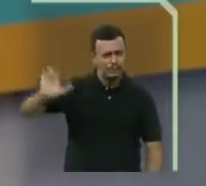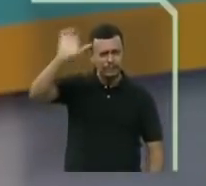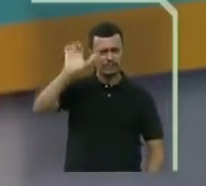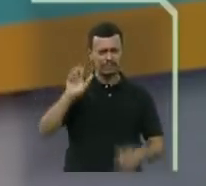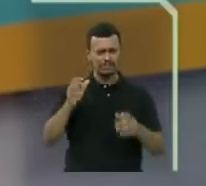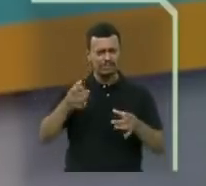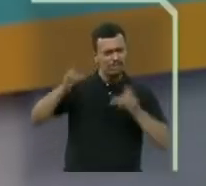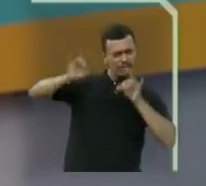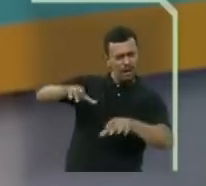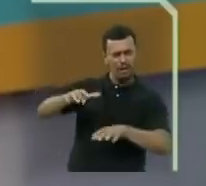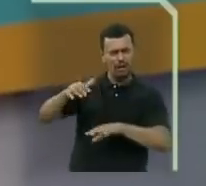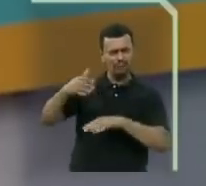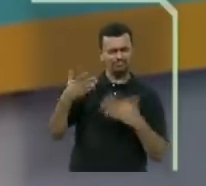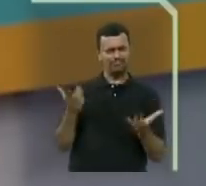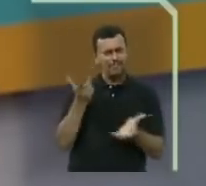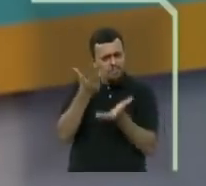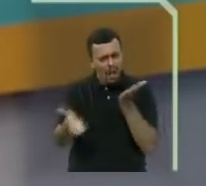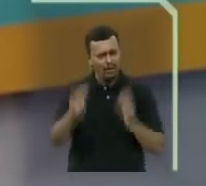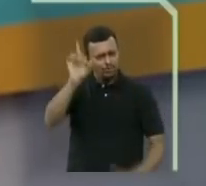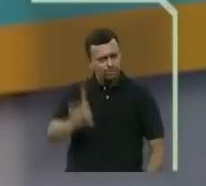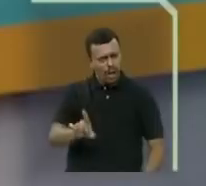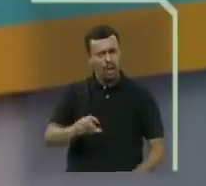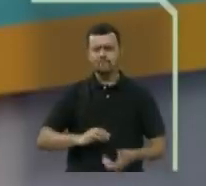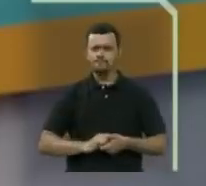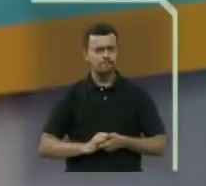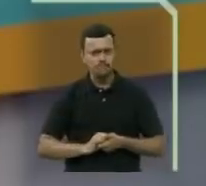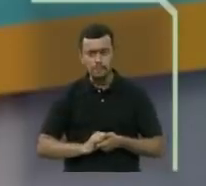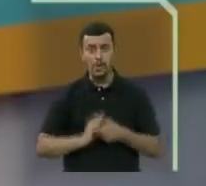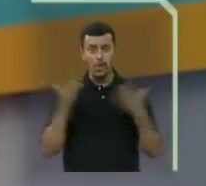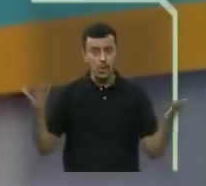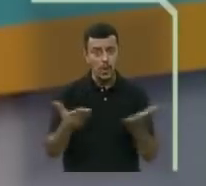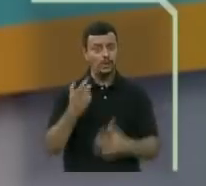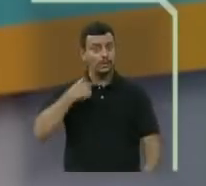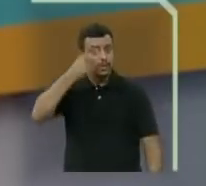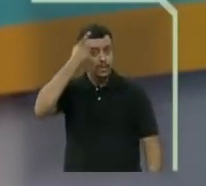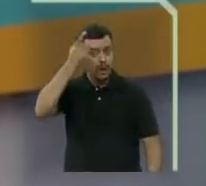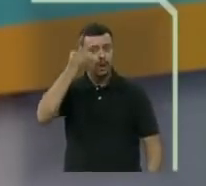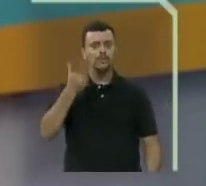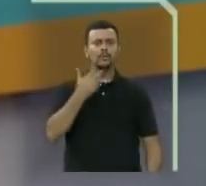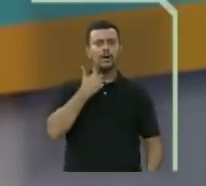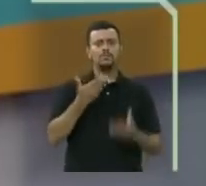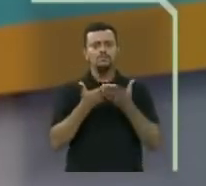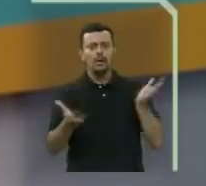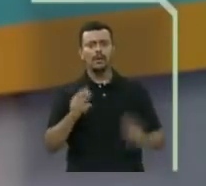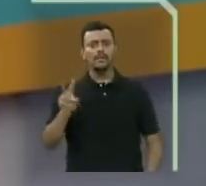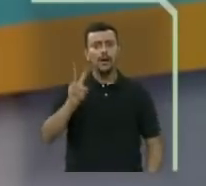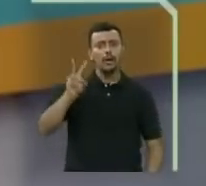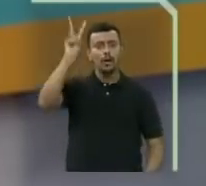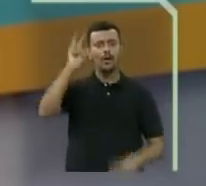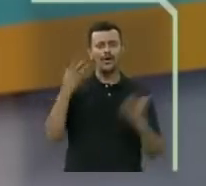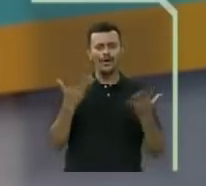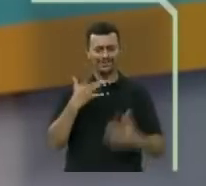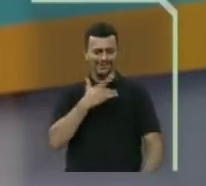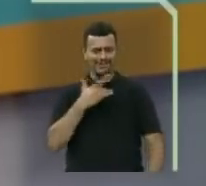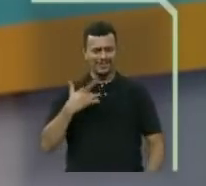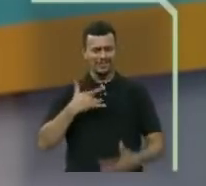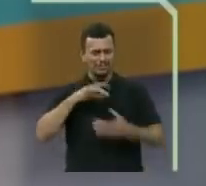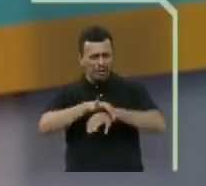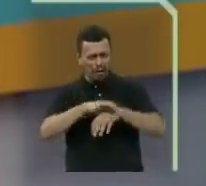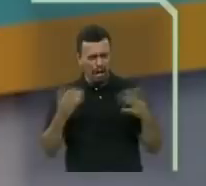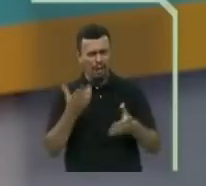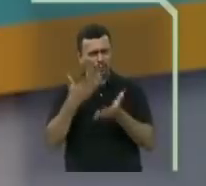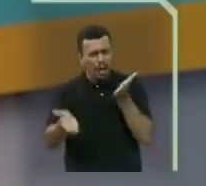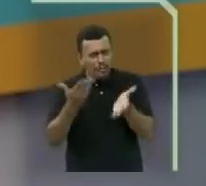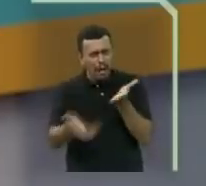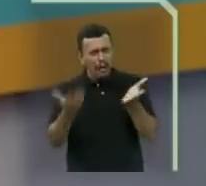de lado os direitos que elas têm. São Paulo não pode deixar de valorizar os profissionais da segurança pública, como vem fazendo nos últimos